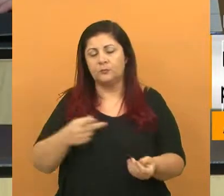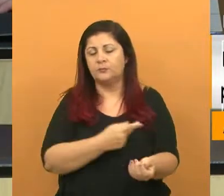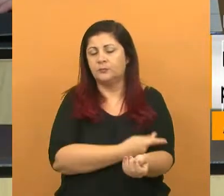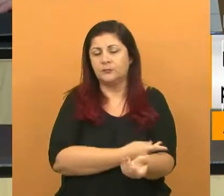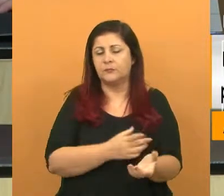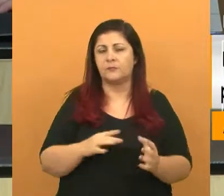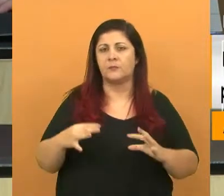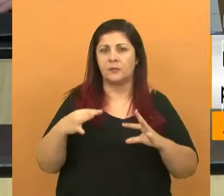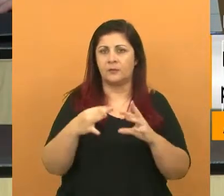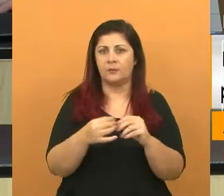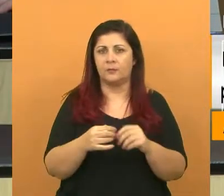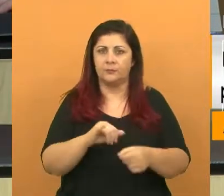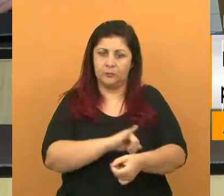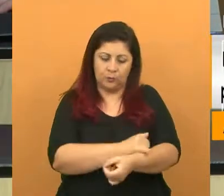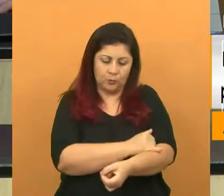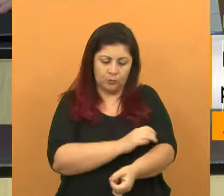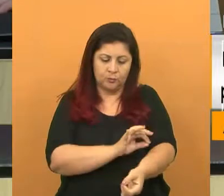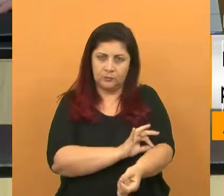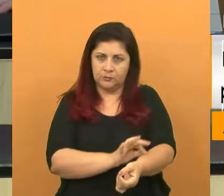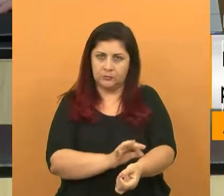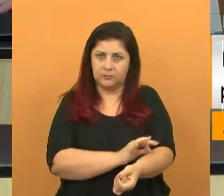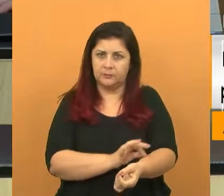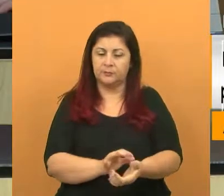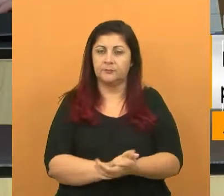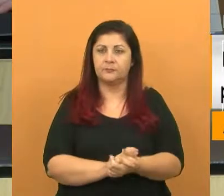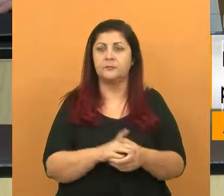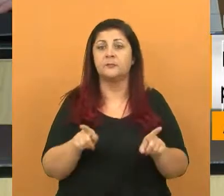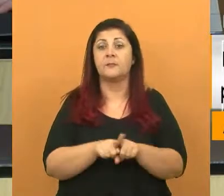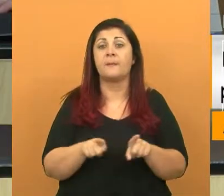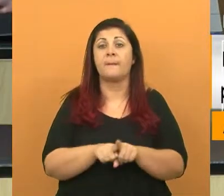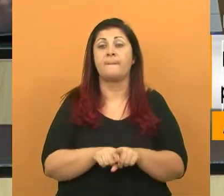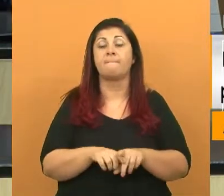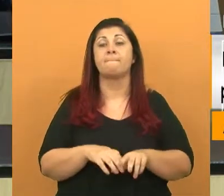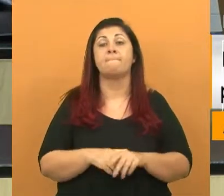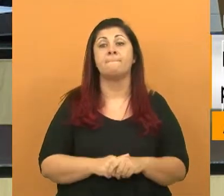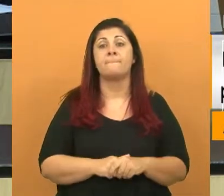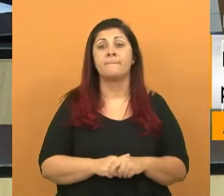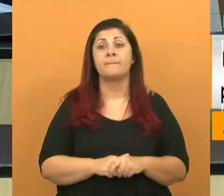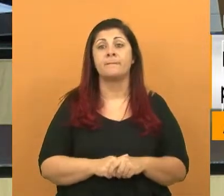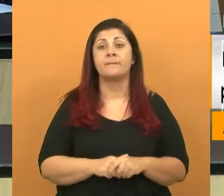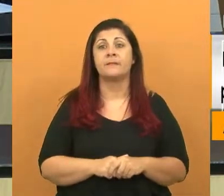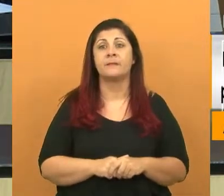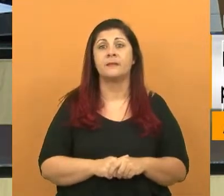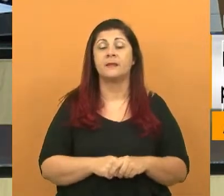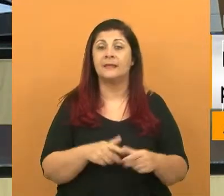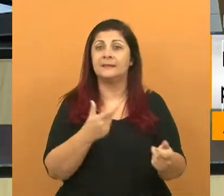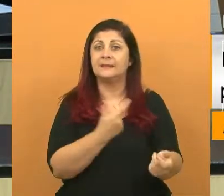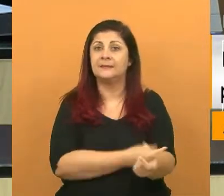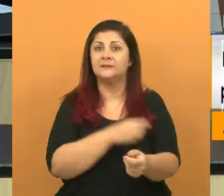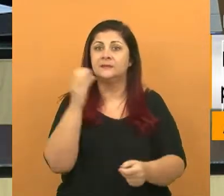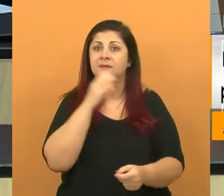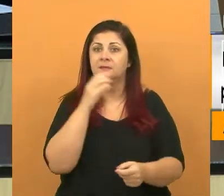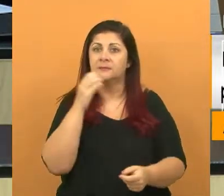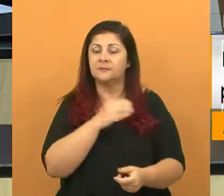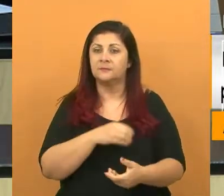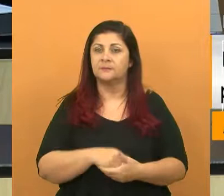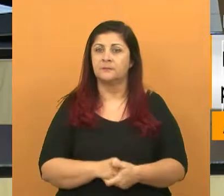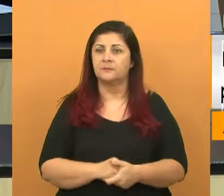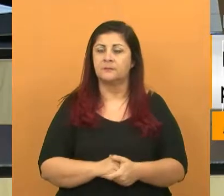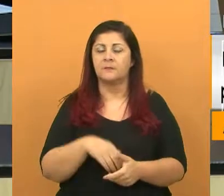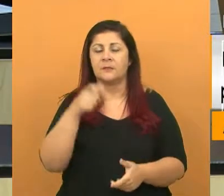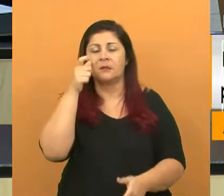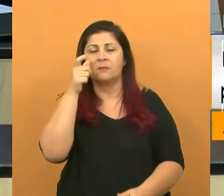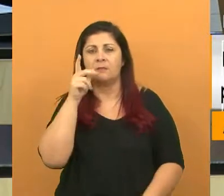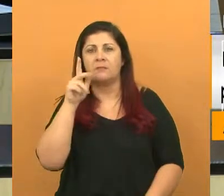colesterol e assim vai, bem também como uma oferta de testes rápidos para a gente diagnosticar